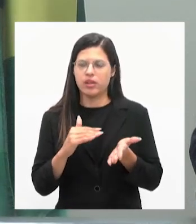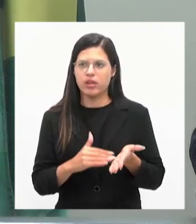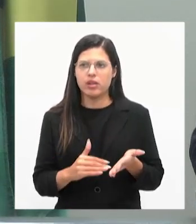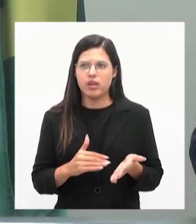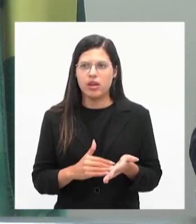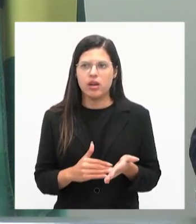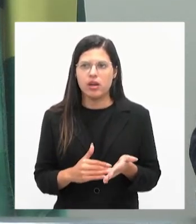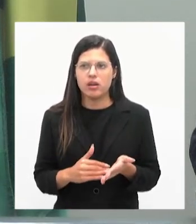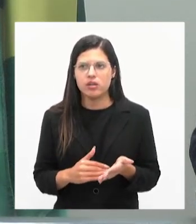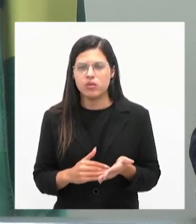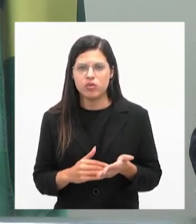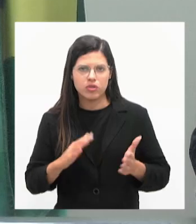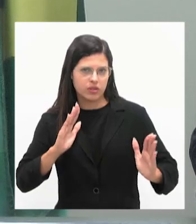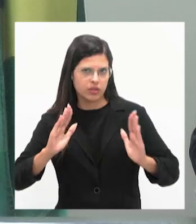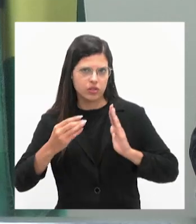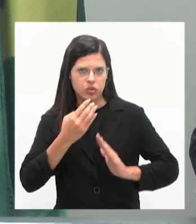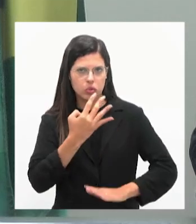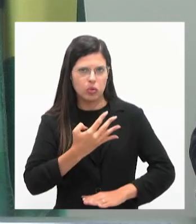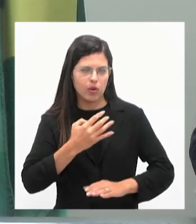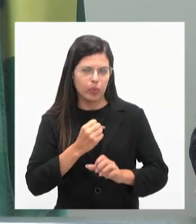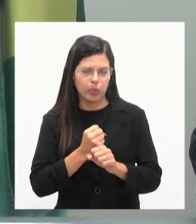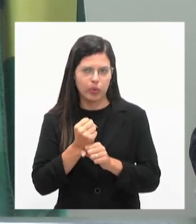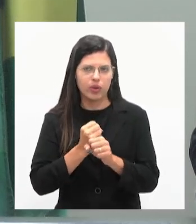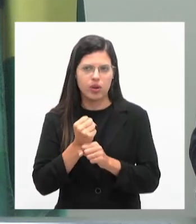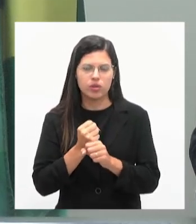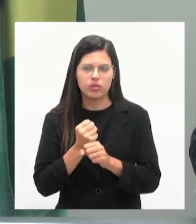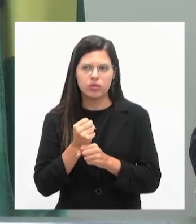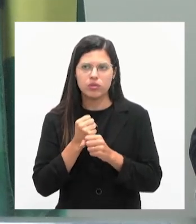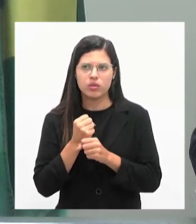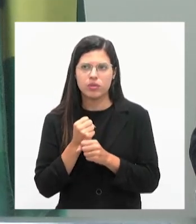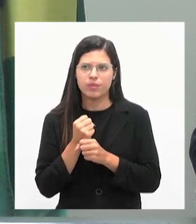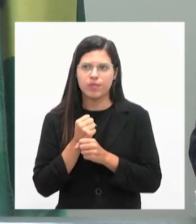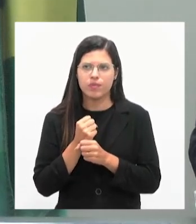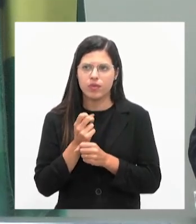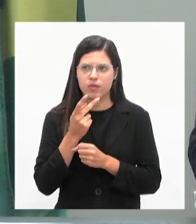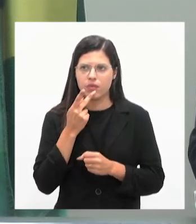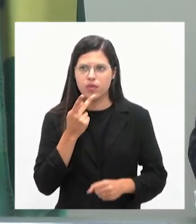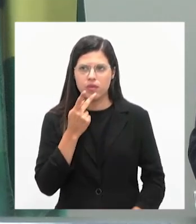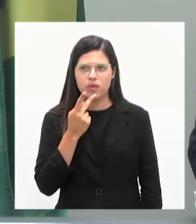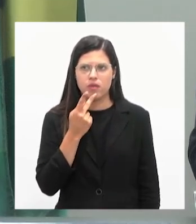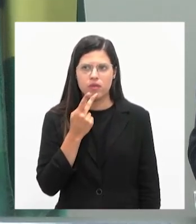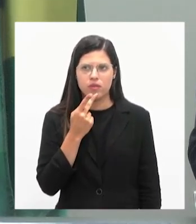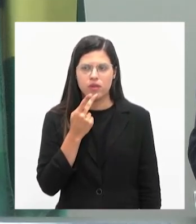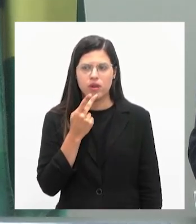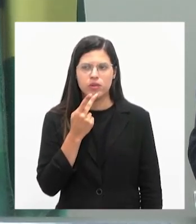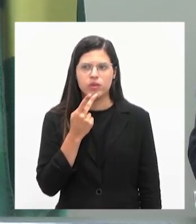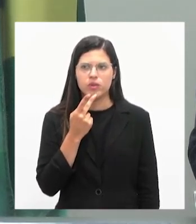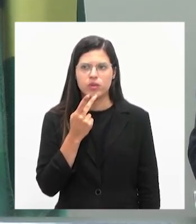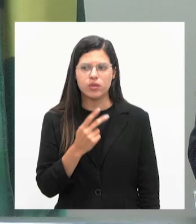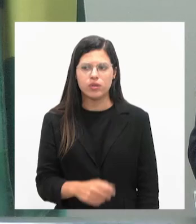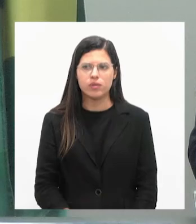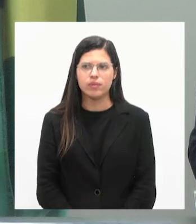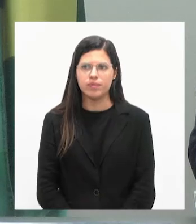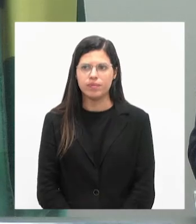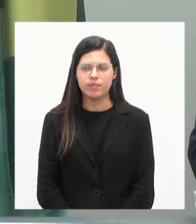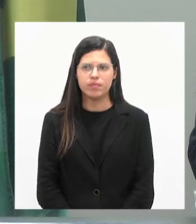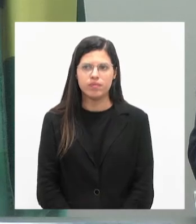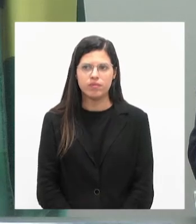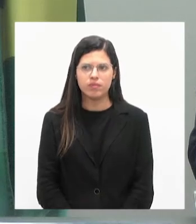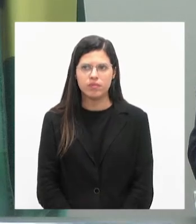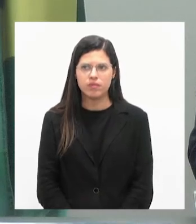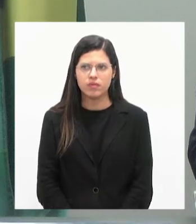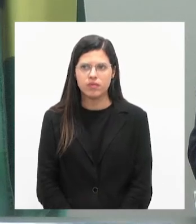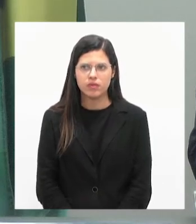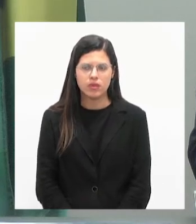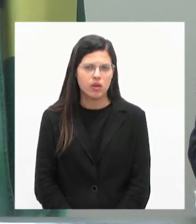desde quando nós estamos no mandato, eu ouso dizer que sem... Obrigado. Vamos dizer que aquele termo chulo,